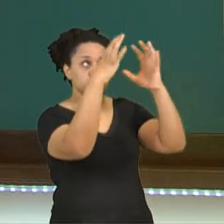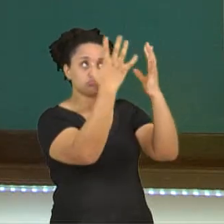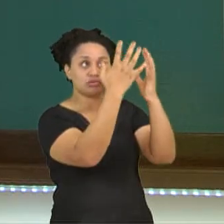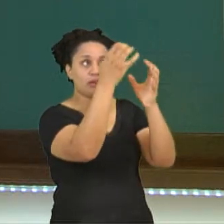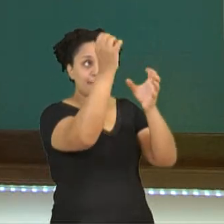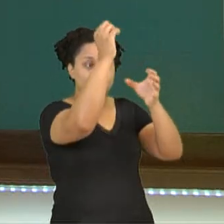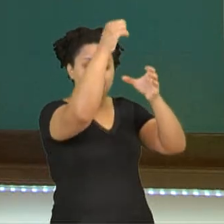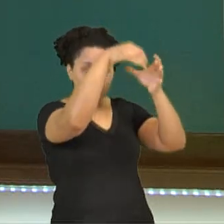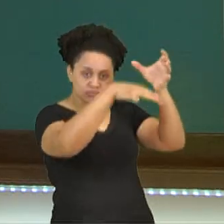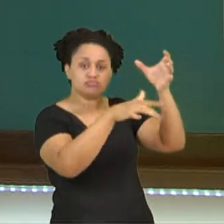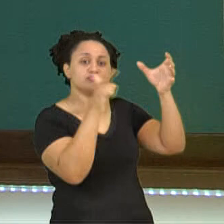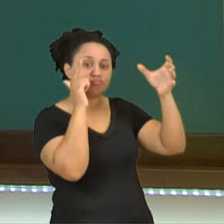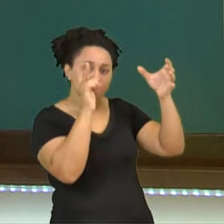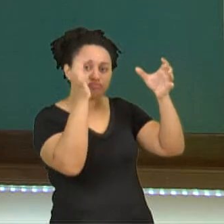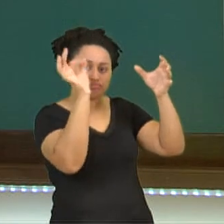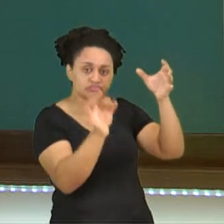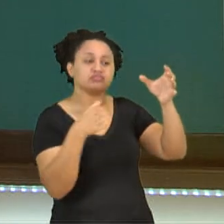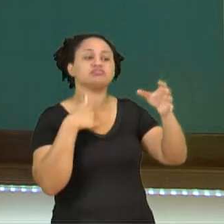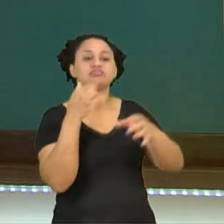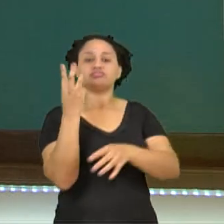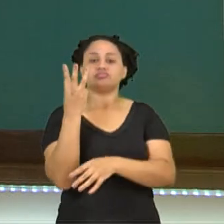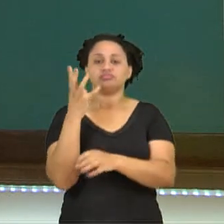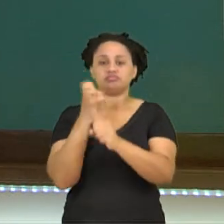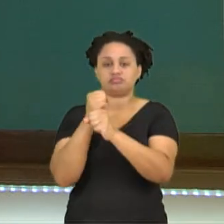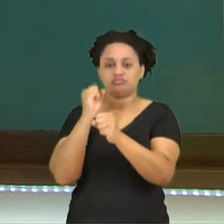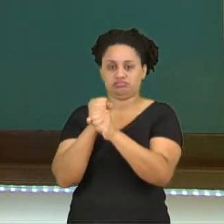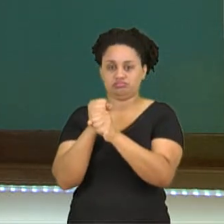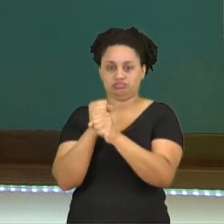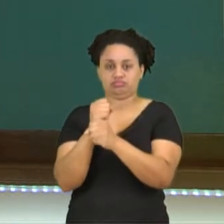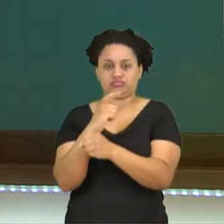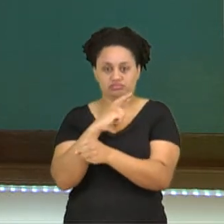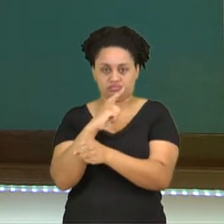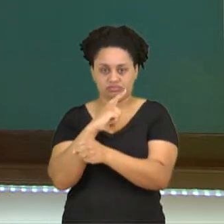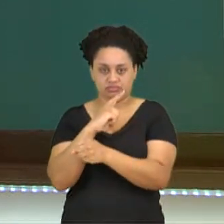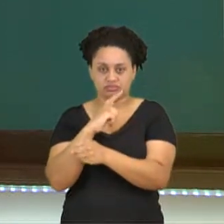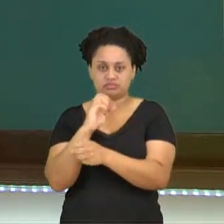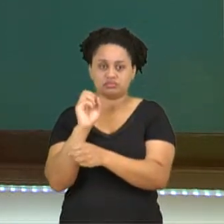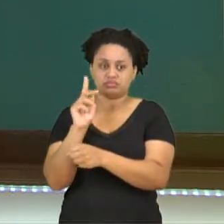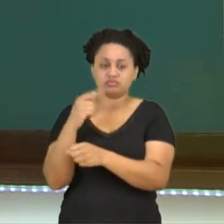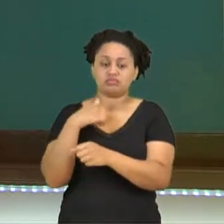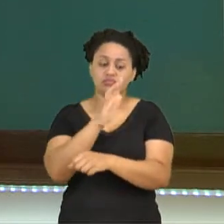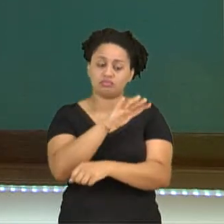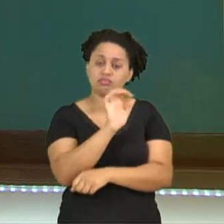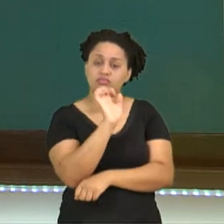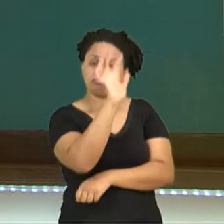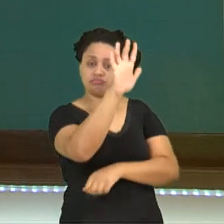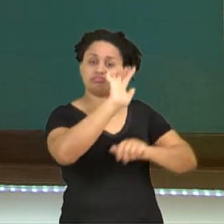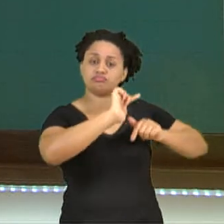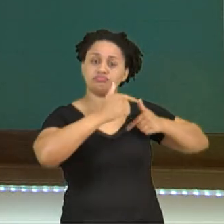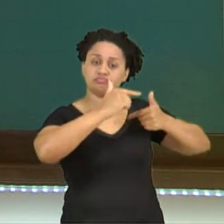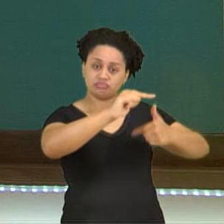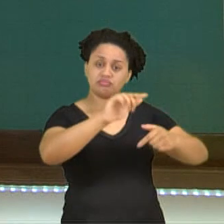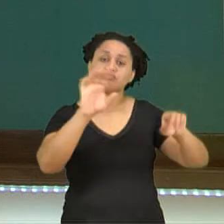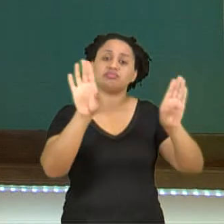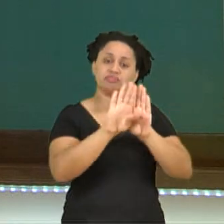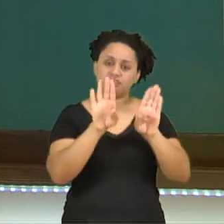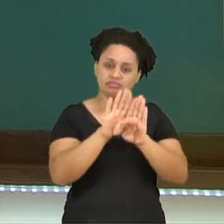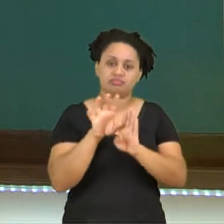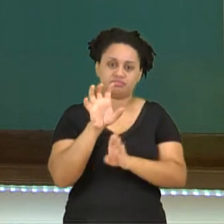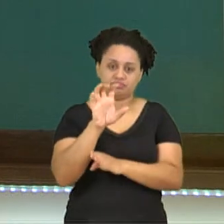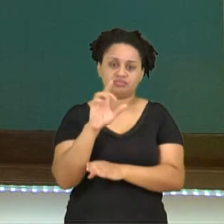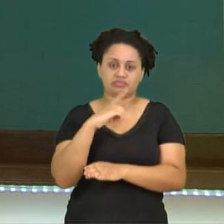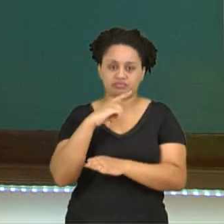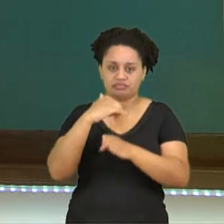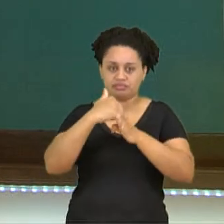explicar. Então, se estiver à frente, 2 pontos. Se estiver atrás, 3 pontos. Tá? E no basquetebol tradicional também é realizado assim.